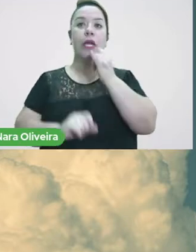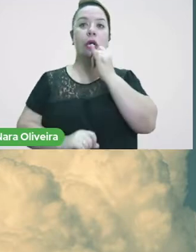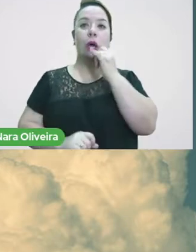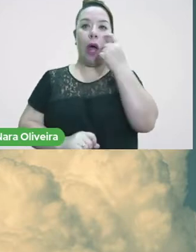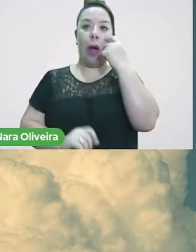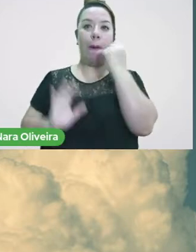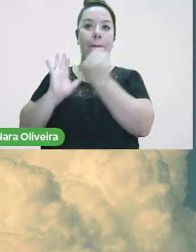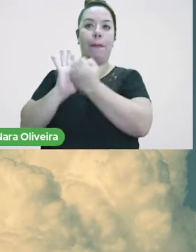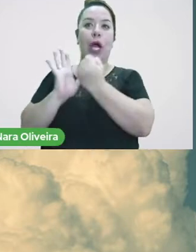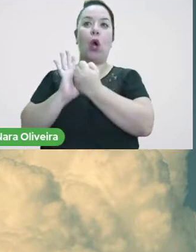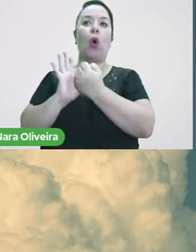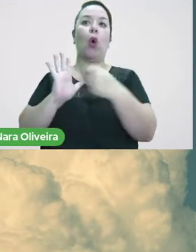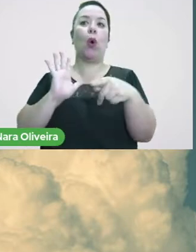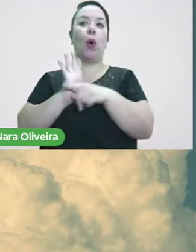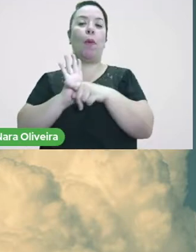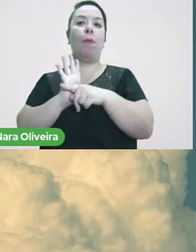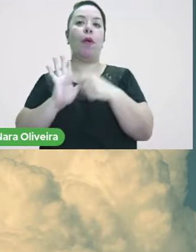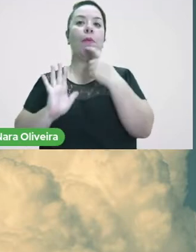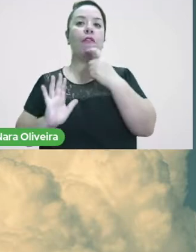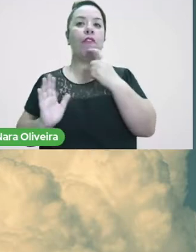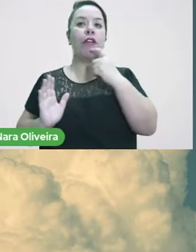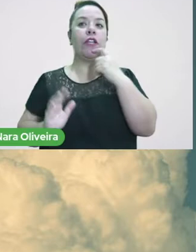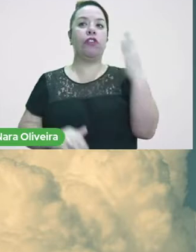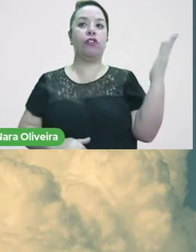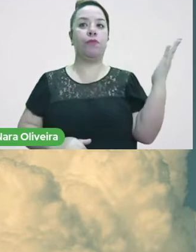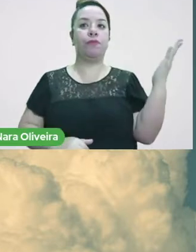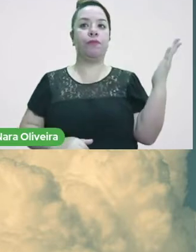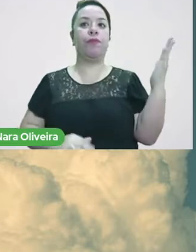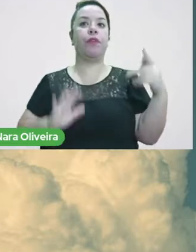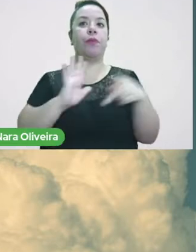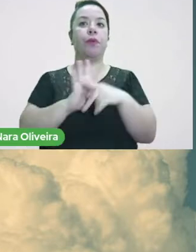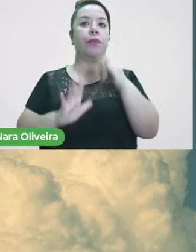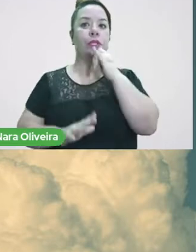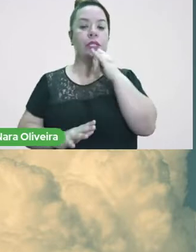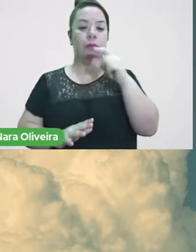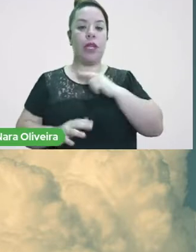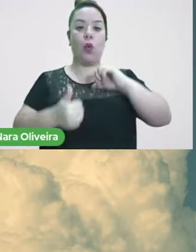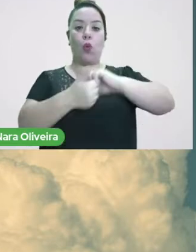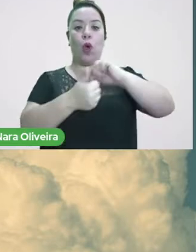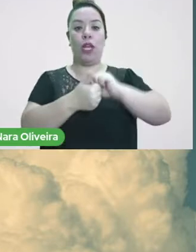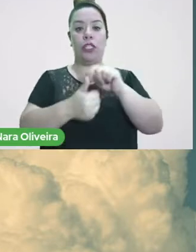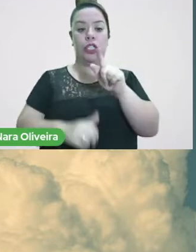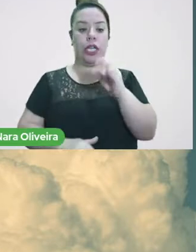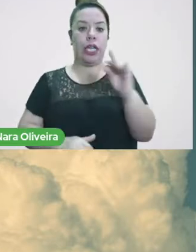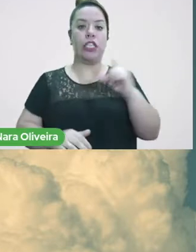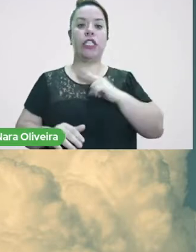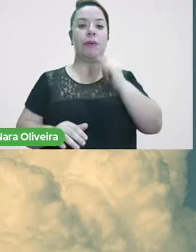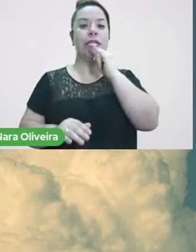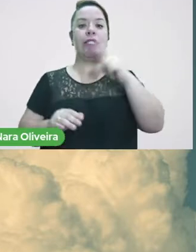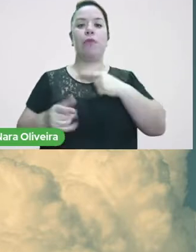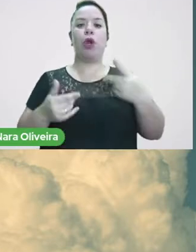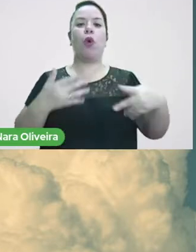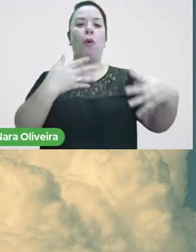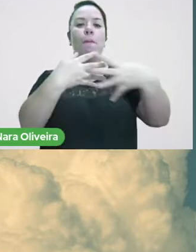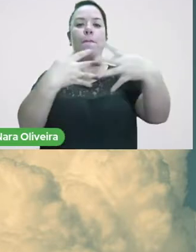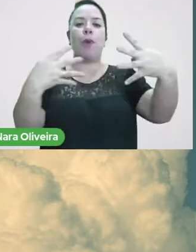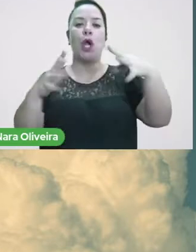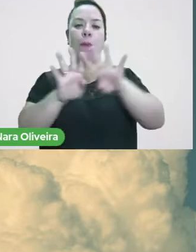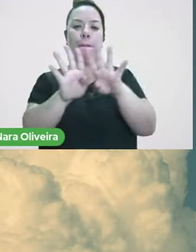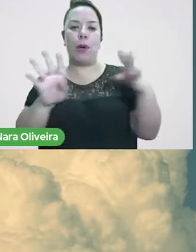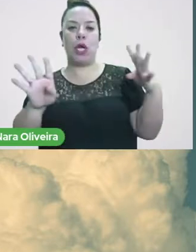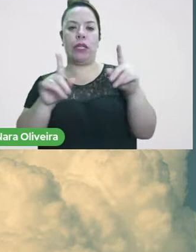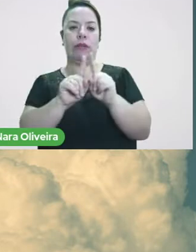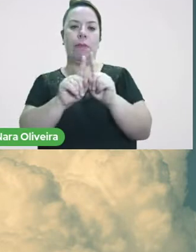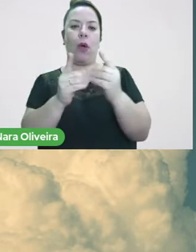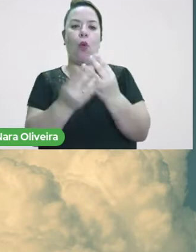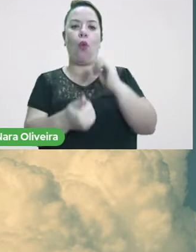um conceito que a gente chama de quality gate, que são, gate é porta, né, portão. Então, é um portão de qualidade. Se você chegou numa dessas